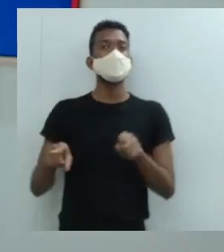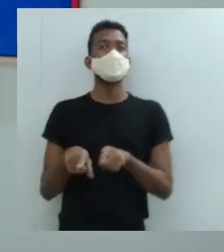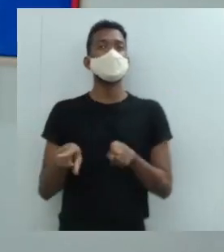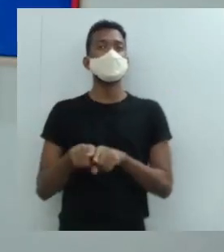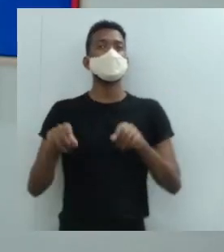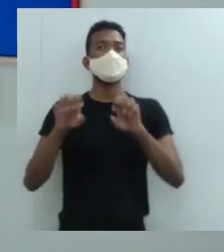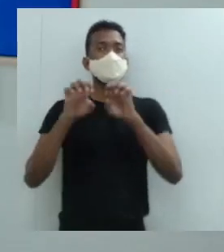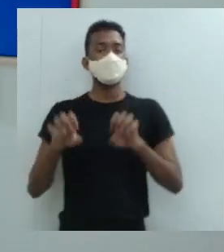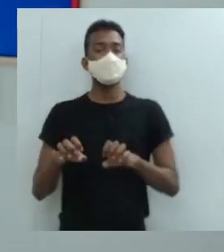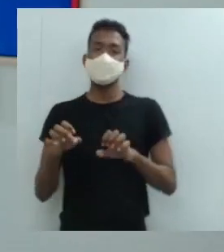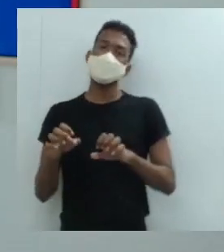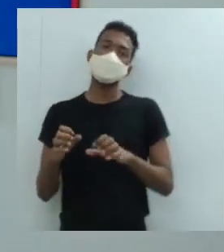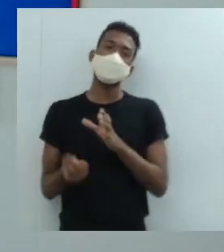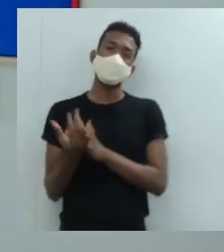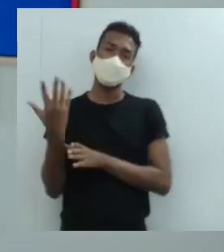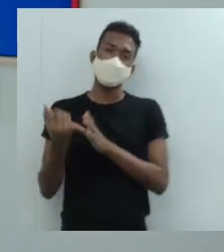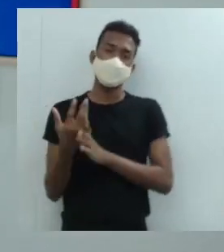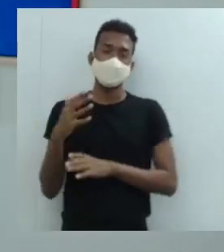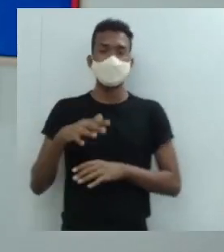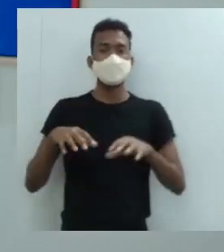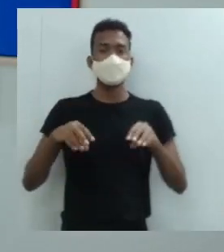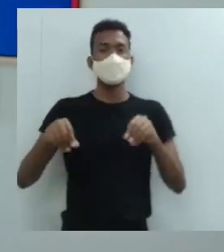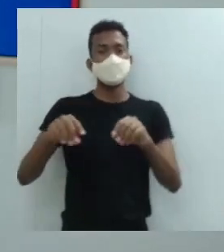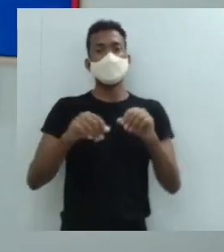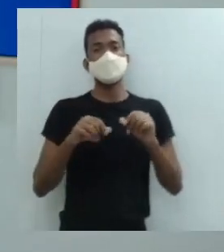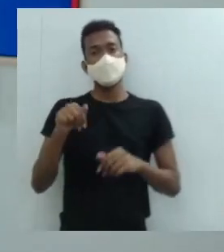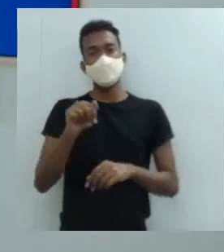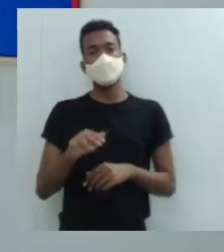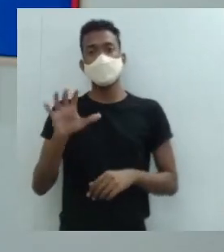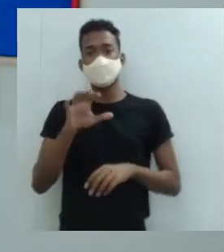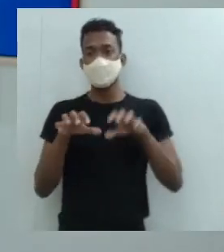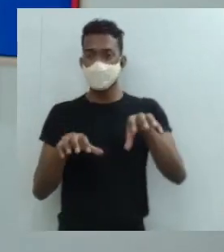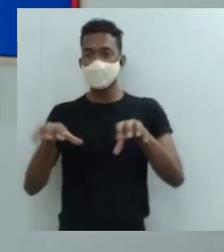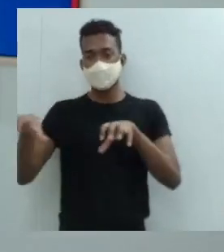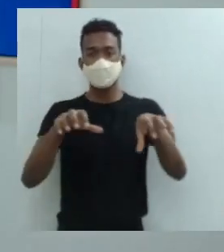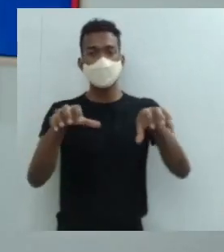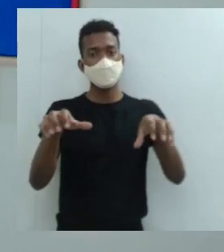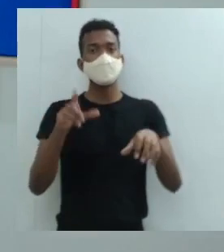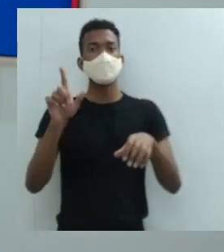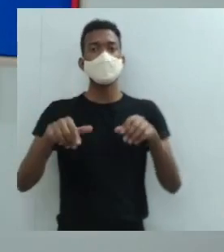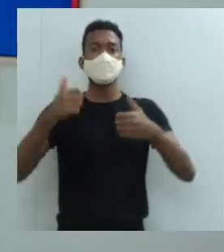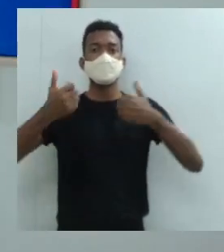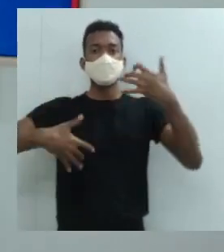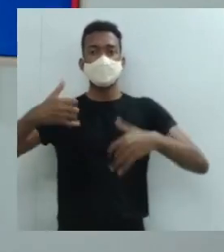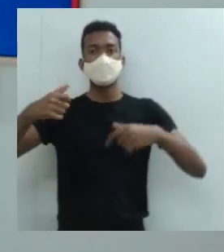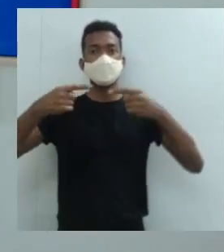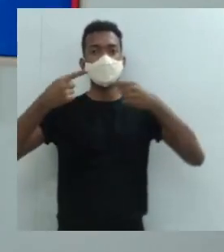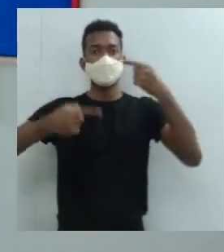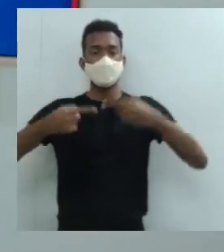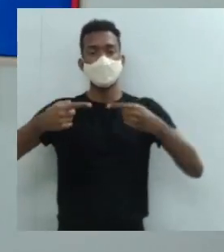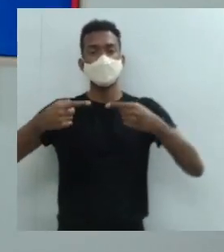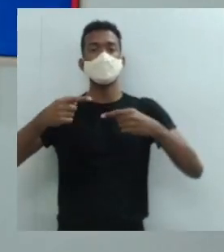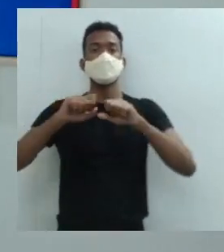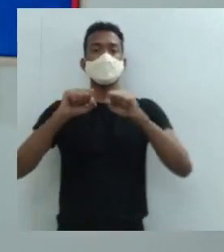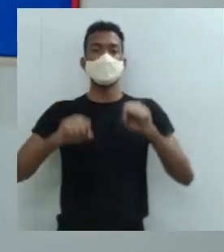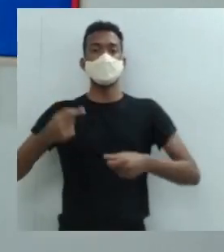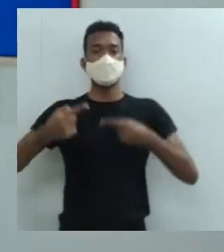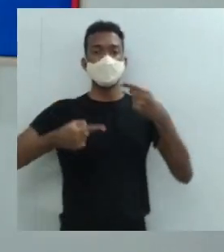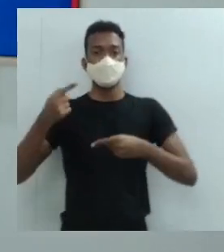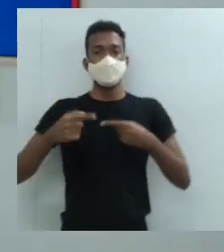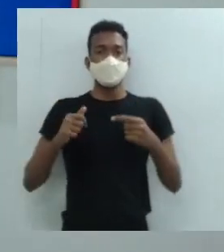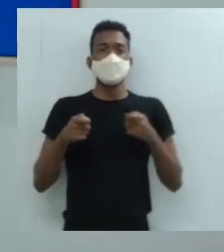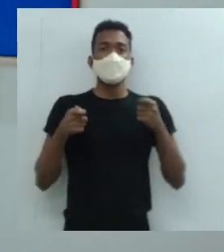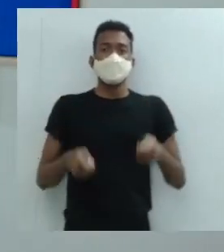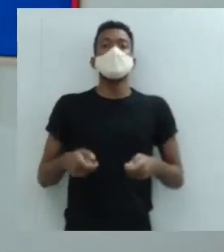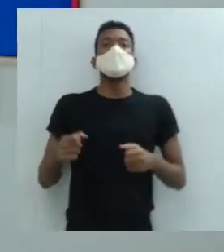nacionais. Então, o objetivo, na realidade, foi definir esse sistema político, né, o absolutismo, onde o